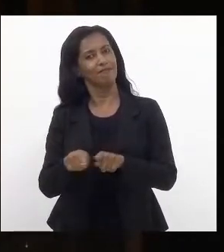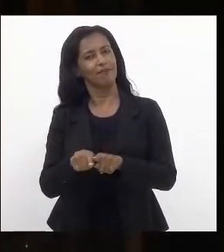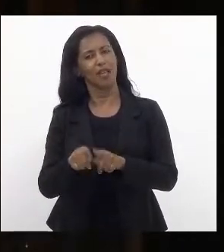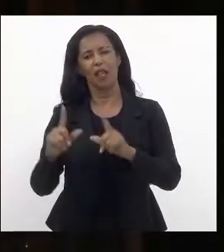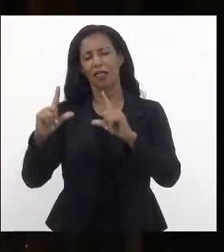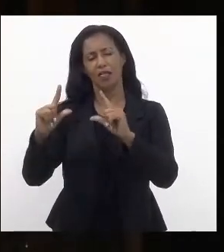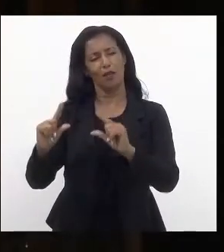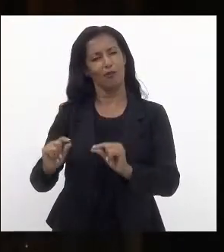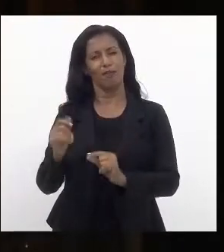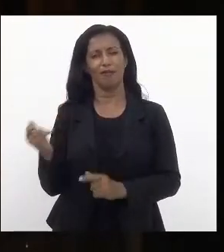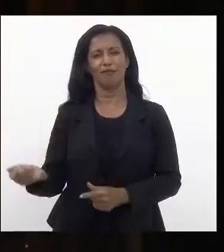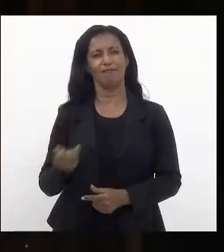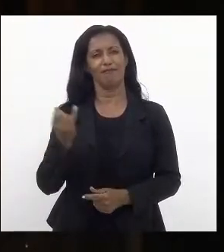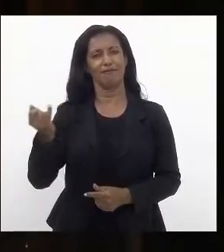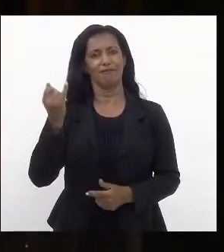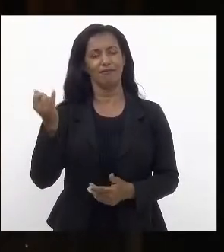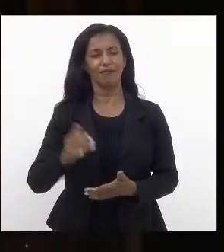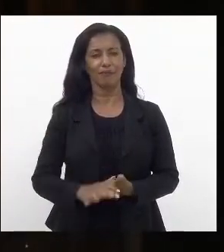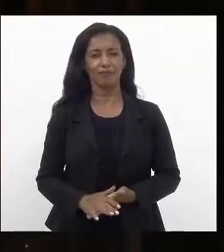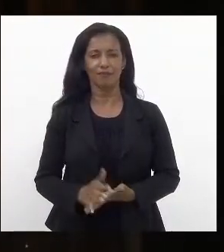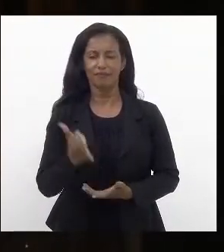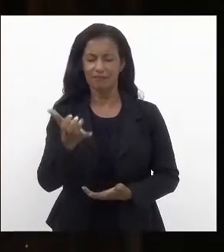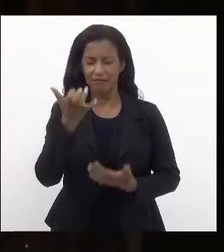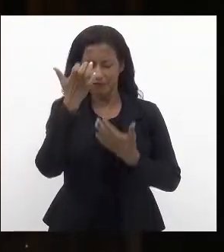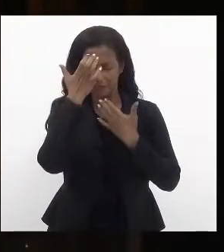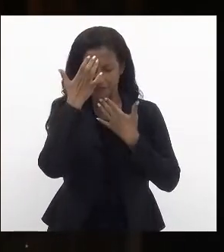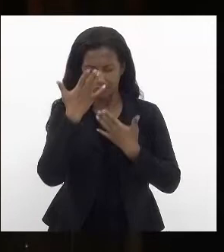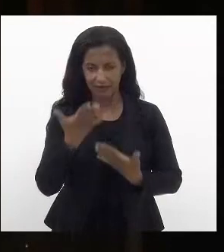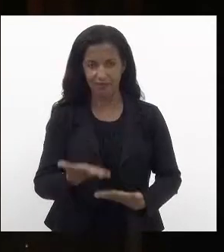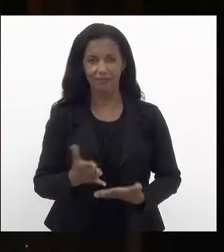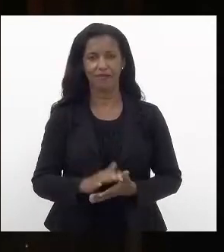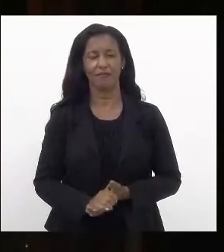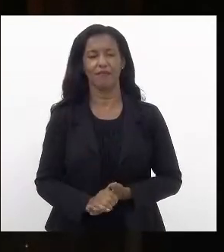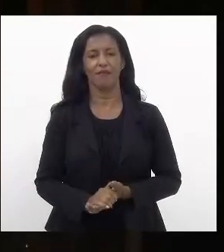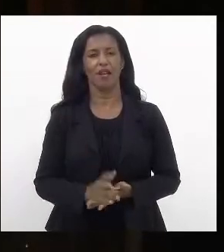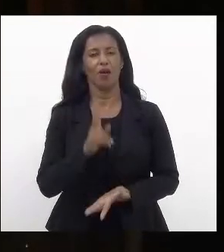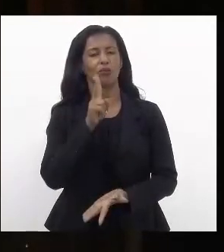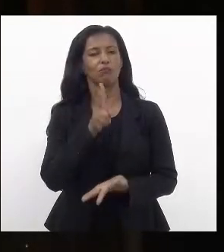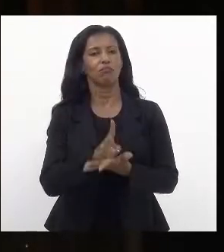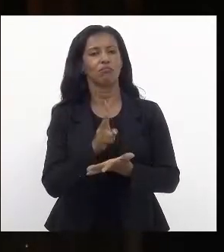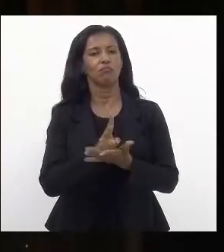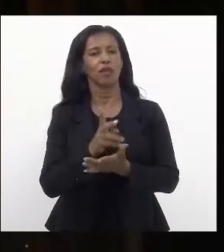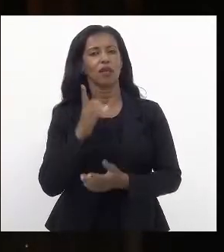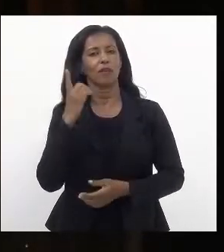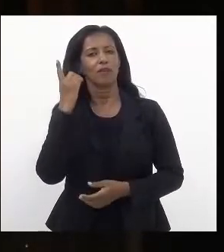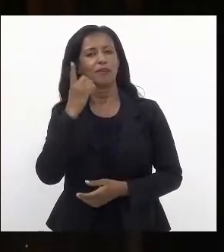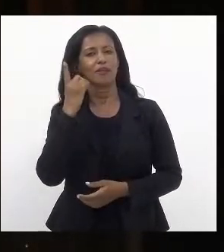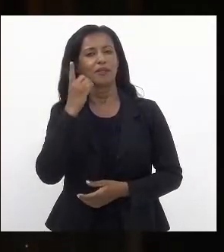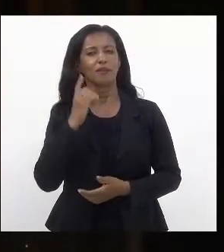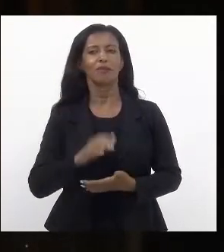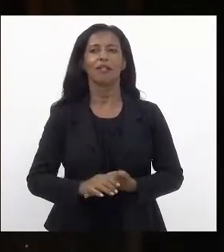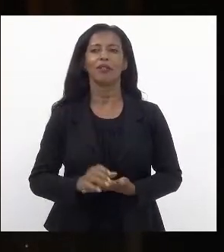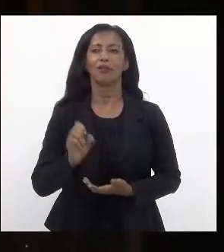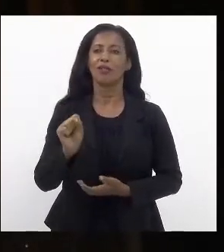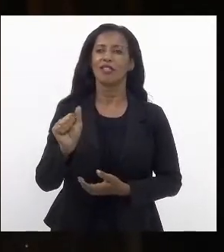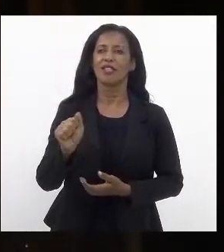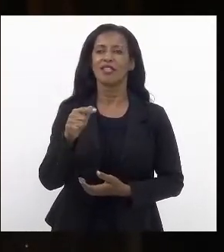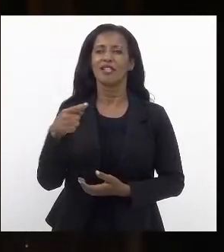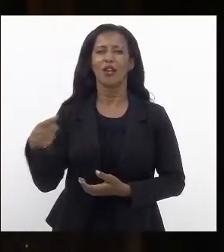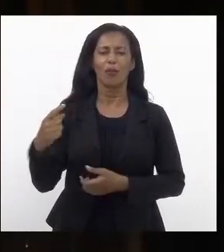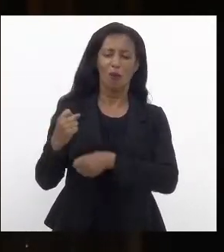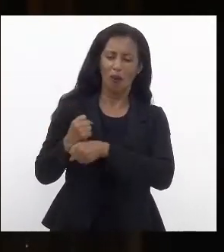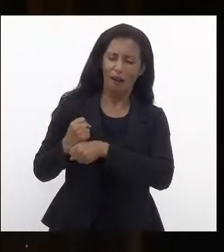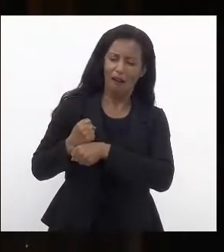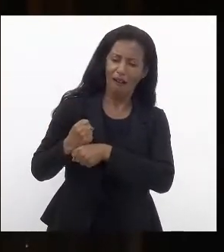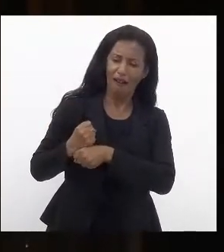menos merecida. Tá? Eu quero agradecer ao sempre deputado inesquecível Nilton Salomão, que há muitos